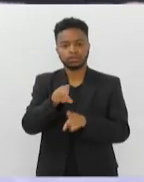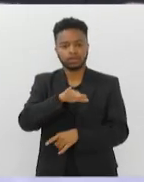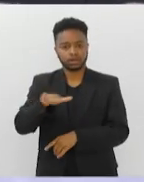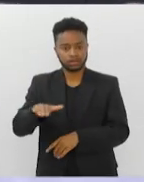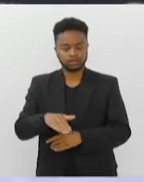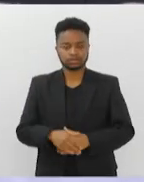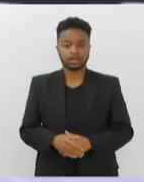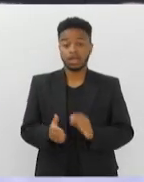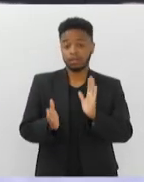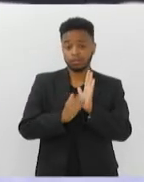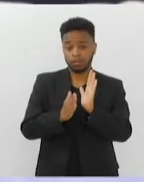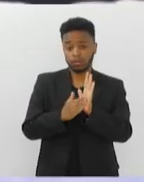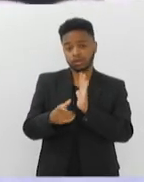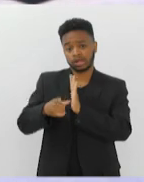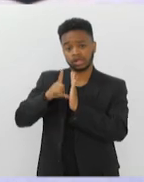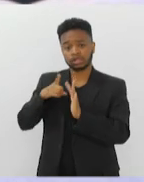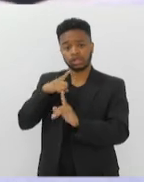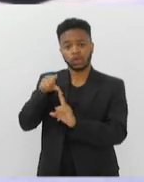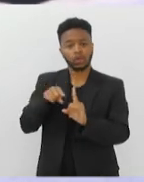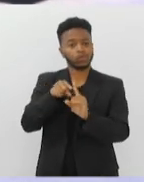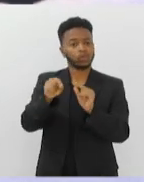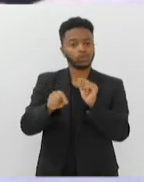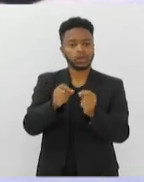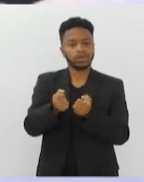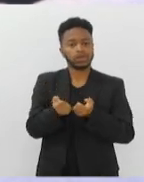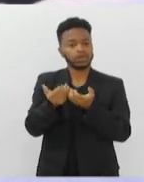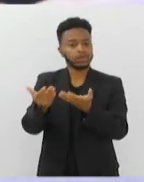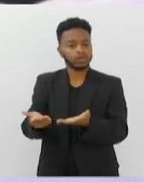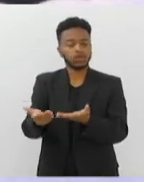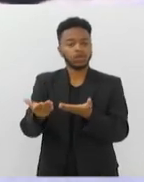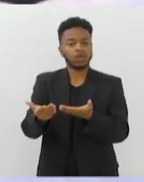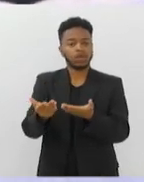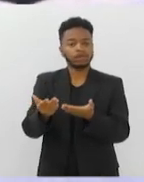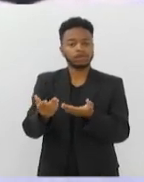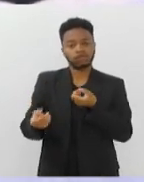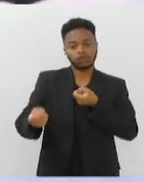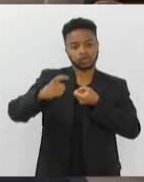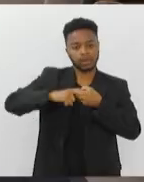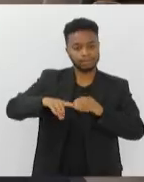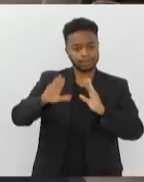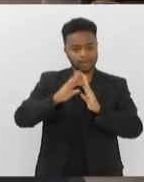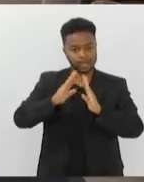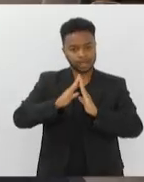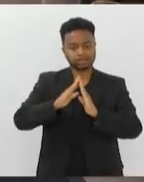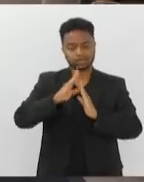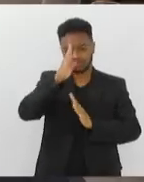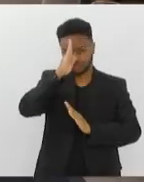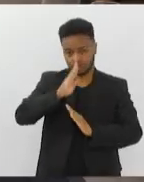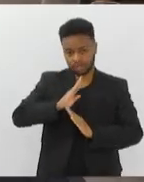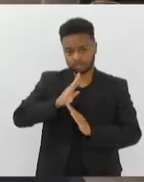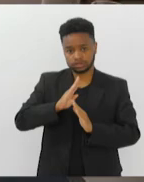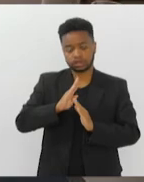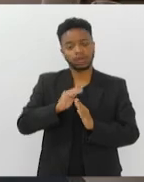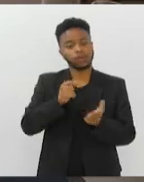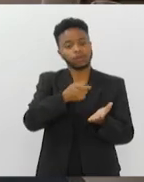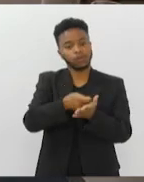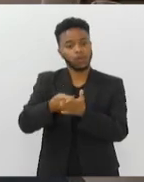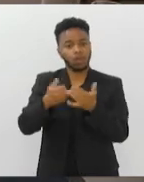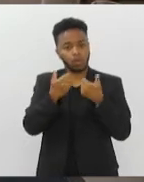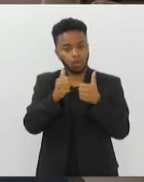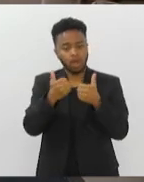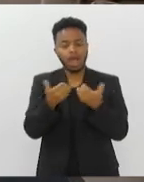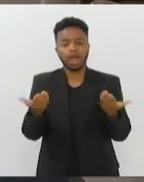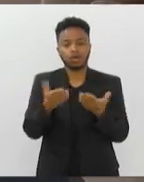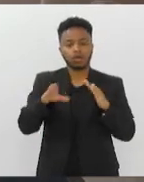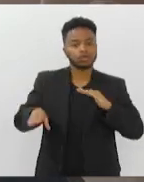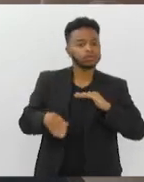proposta, que visava apenas garantir a passagem de retorno dessa mãe até a sua residência, acabou sendo aprovada com emenda para